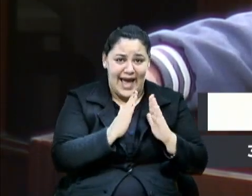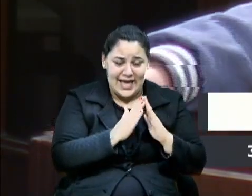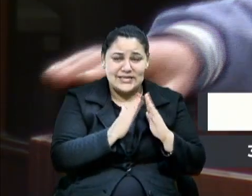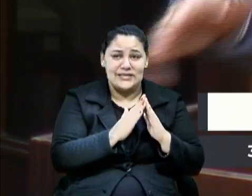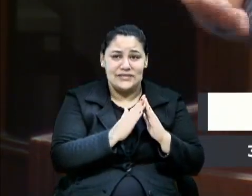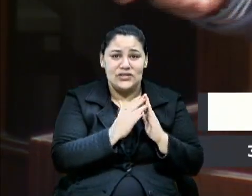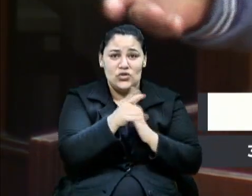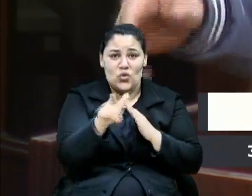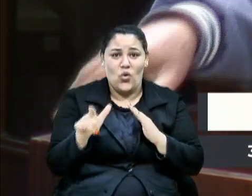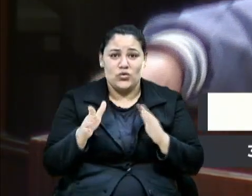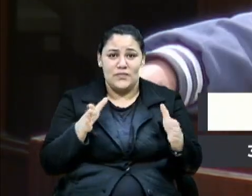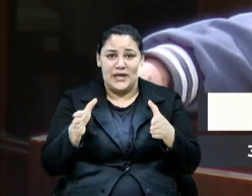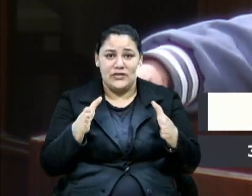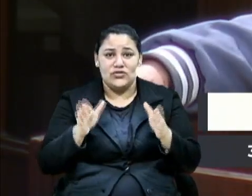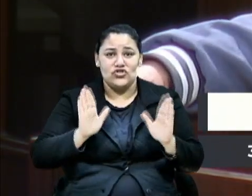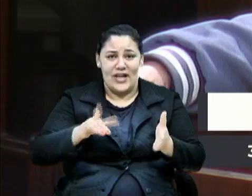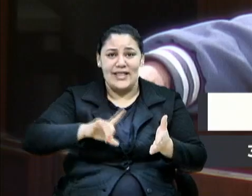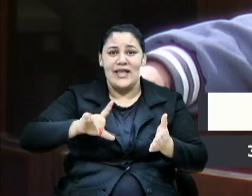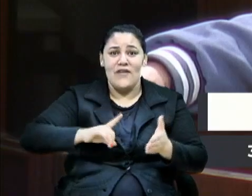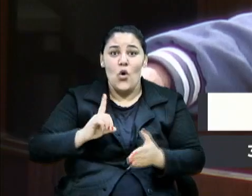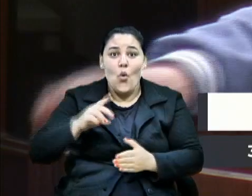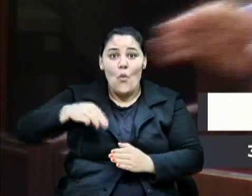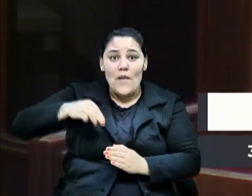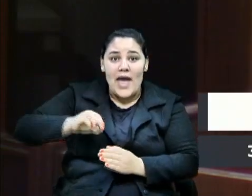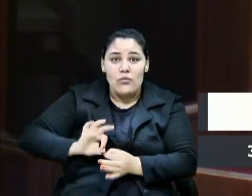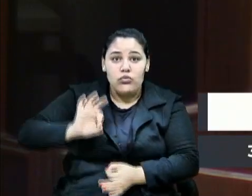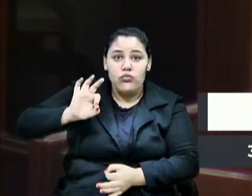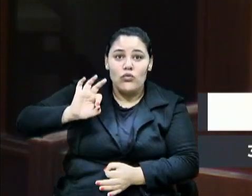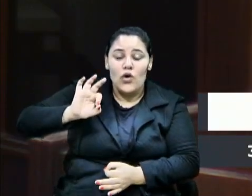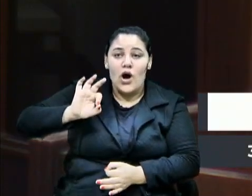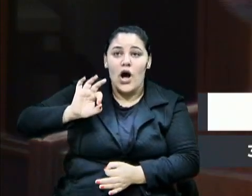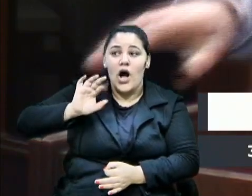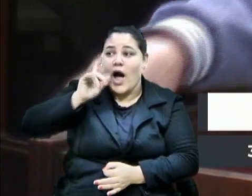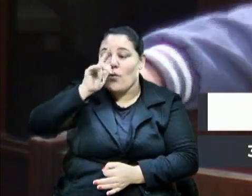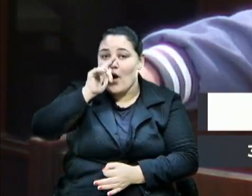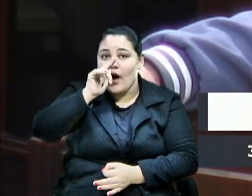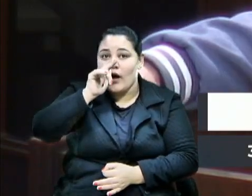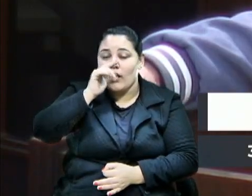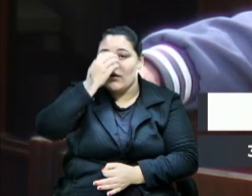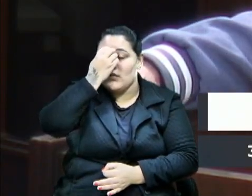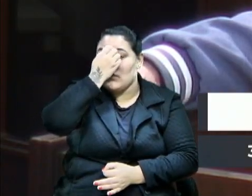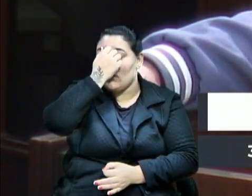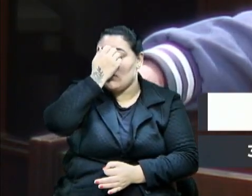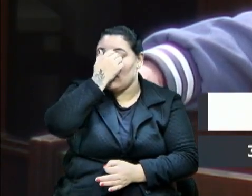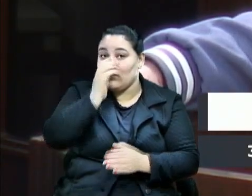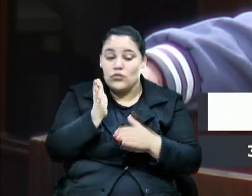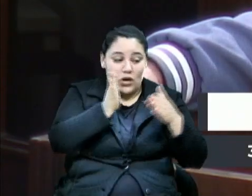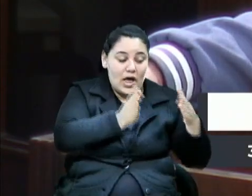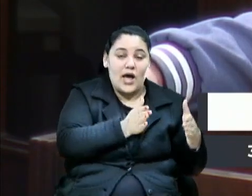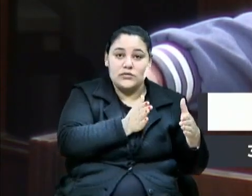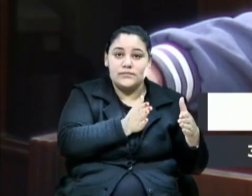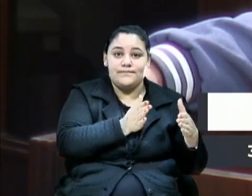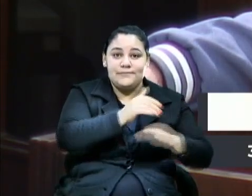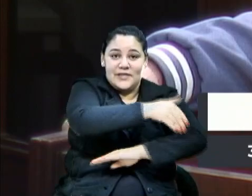outras épocas, já teve 1 metro de água dentro do campo, pegado ao lado do Arroio Pinhal, ali na rua do